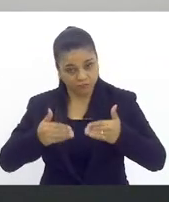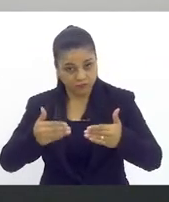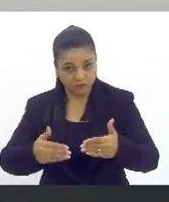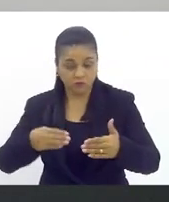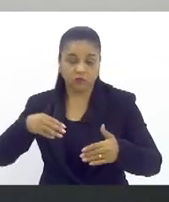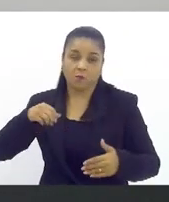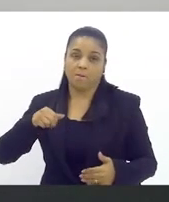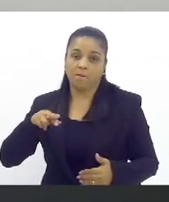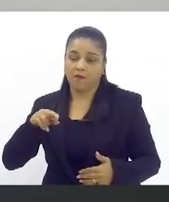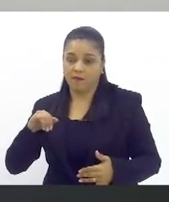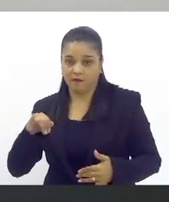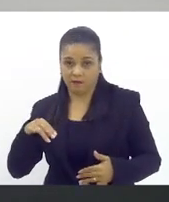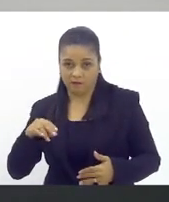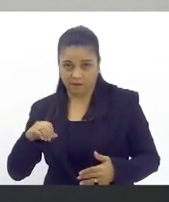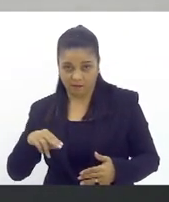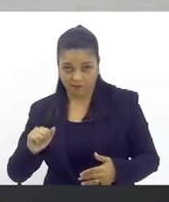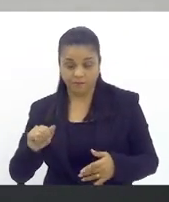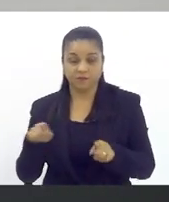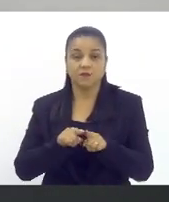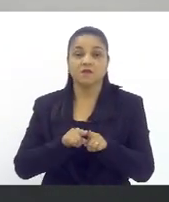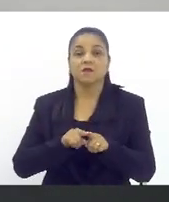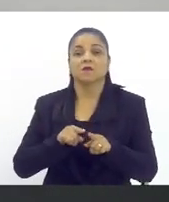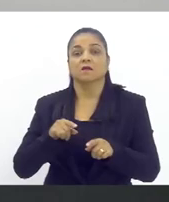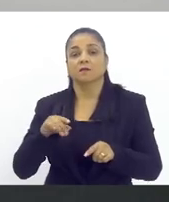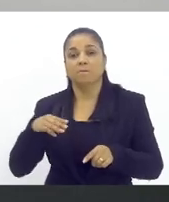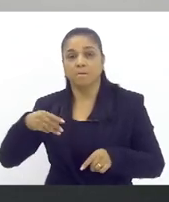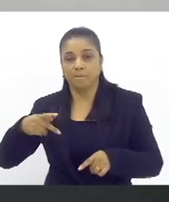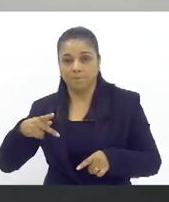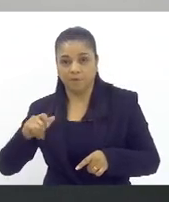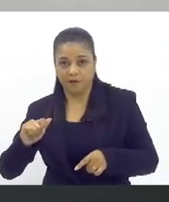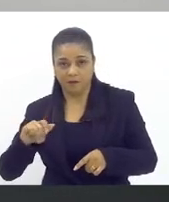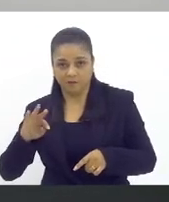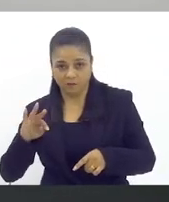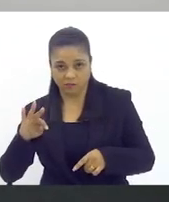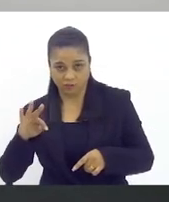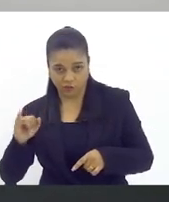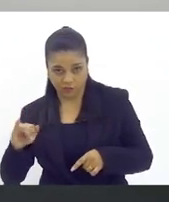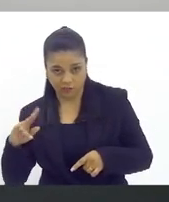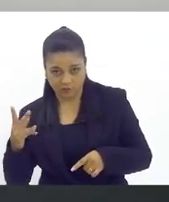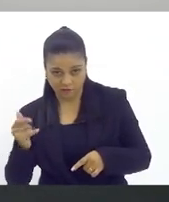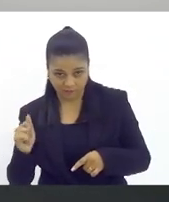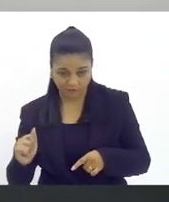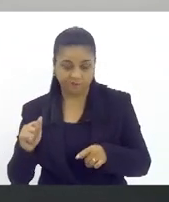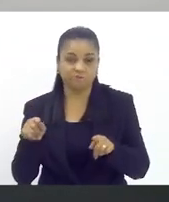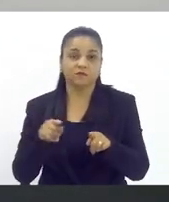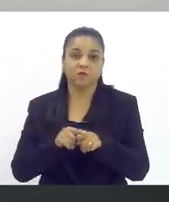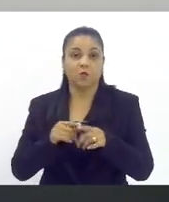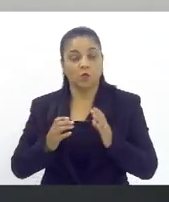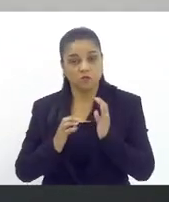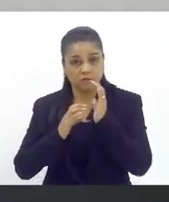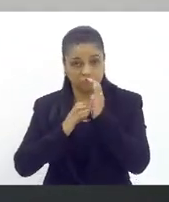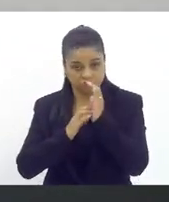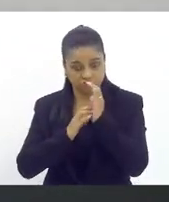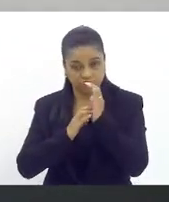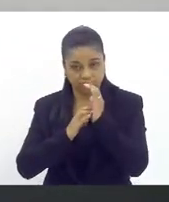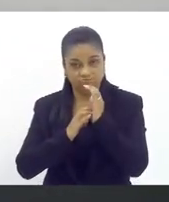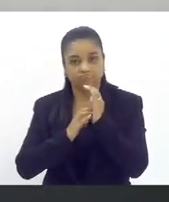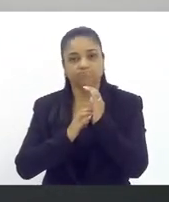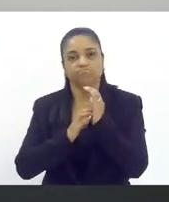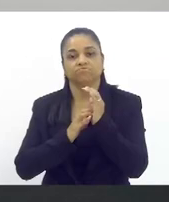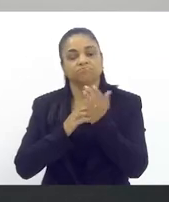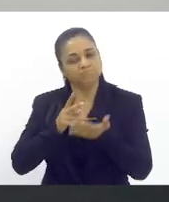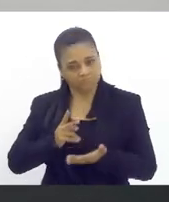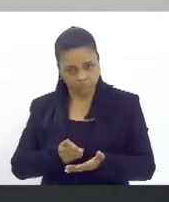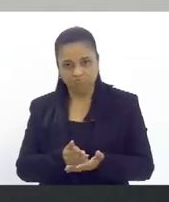Marina Silva e uma garantia que o Senado manterá este veto portanto a lei